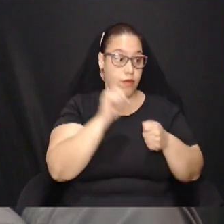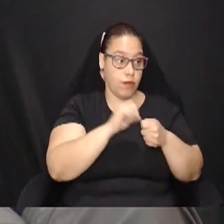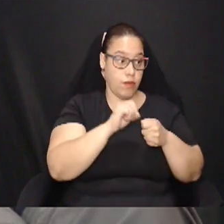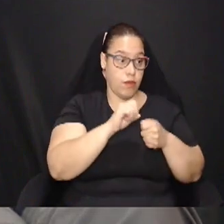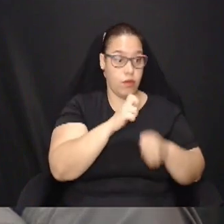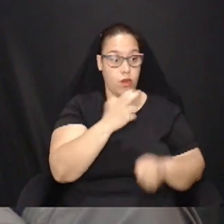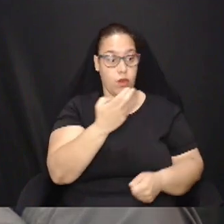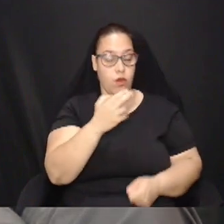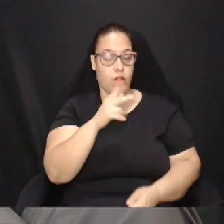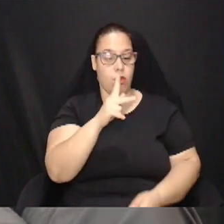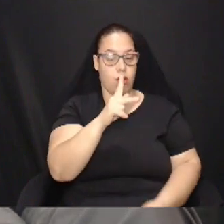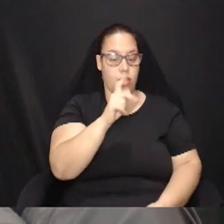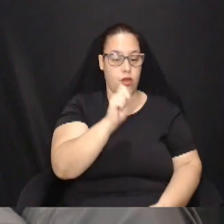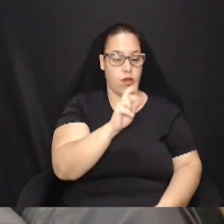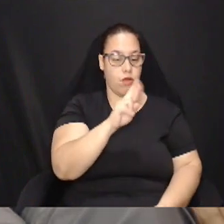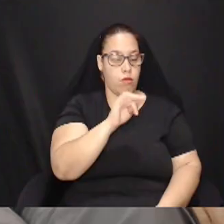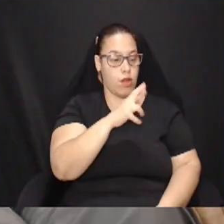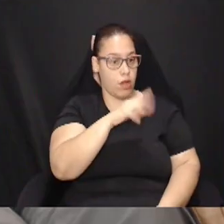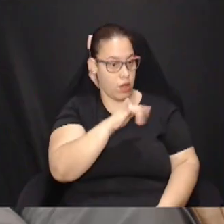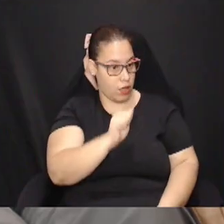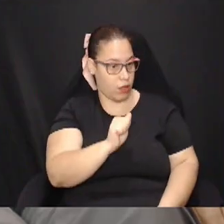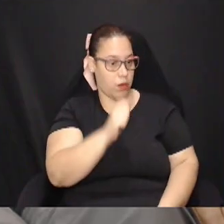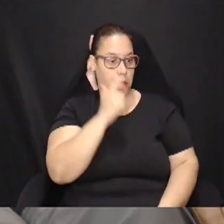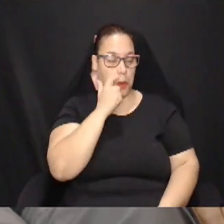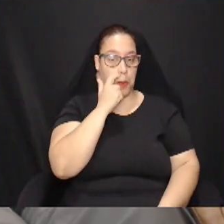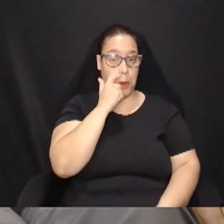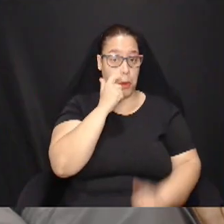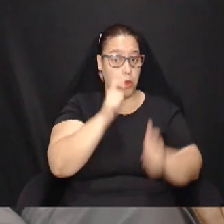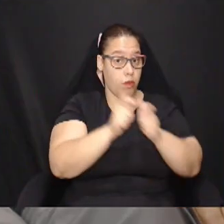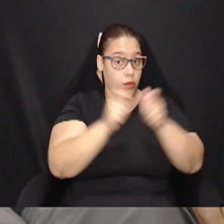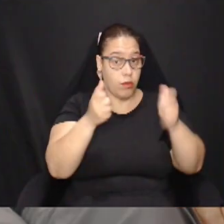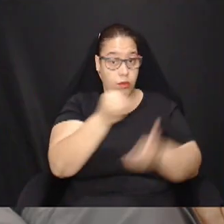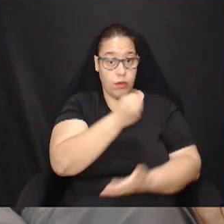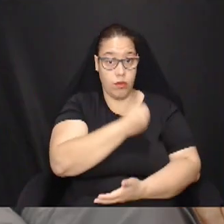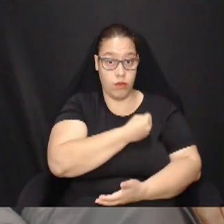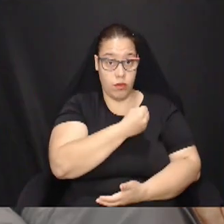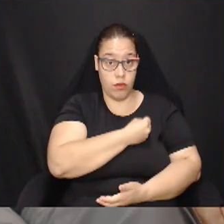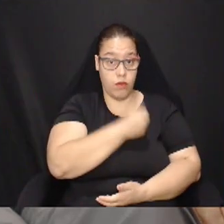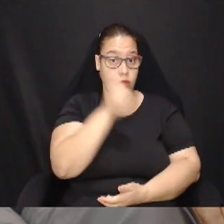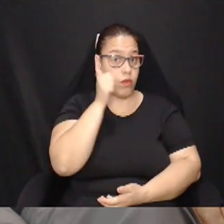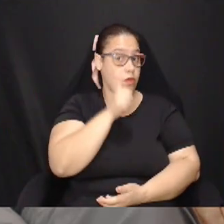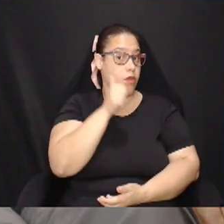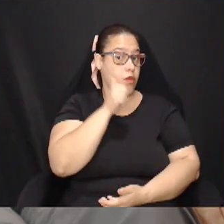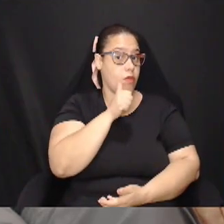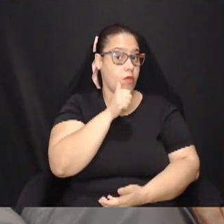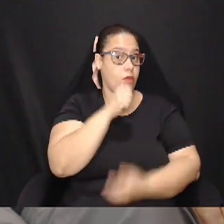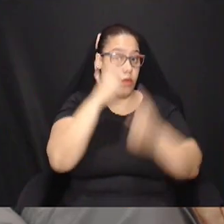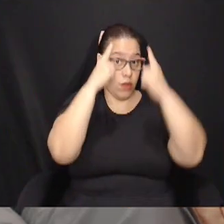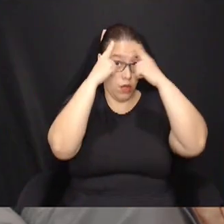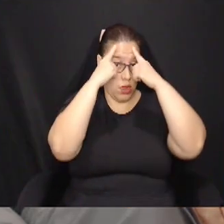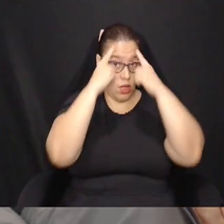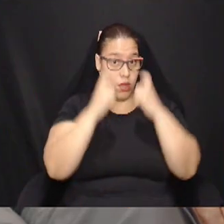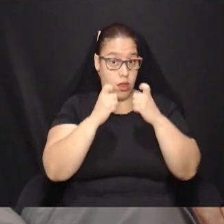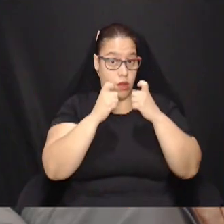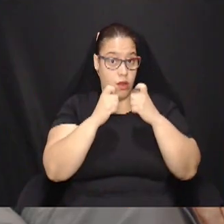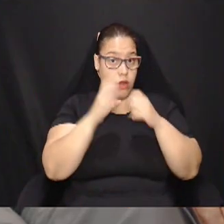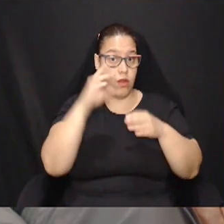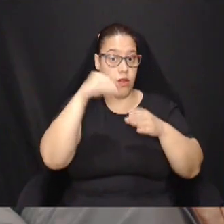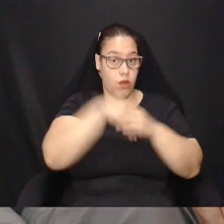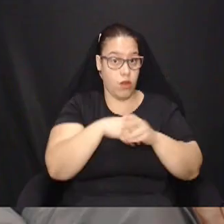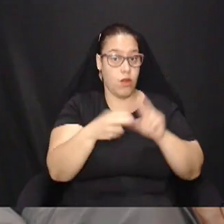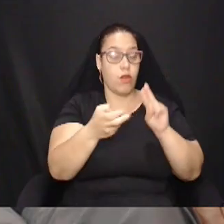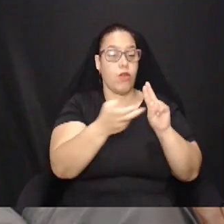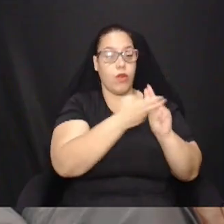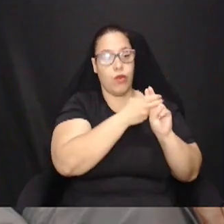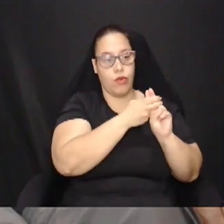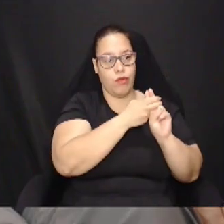parteiras, mas é crescente o número de mulheres relatando esses casos de violência dentro do Sistema Único de Saúde, em